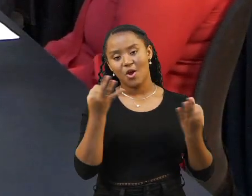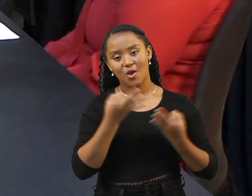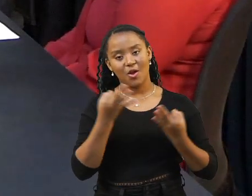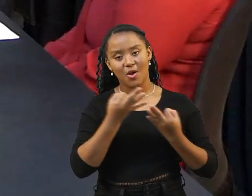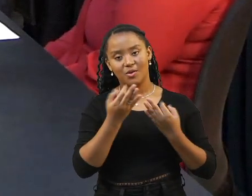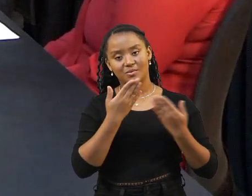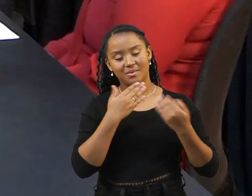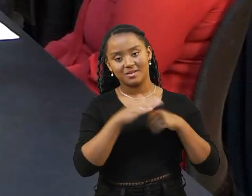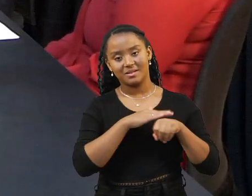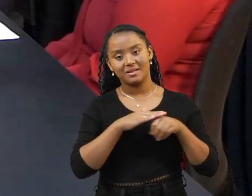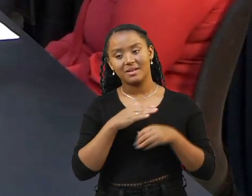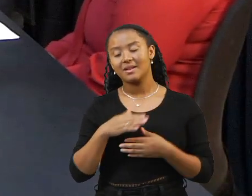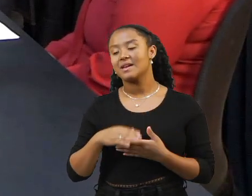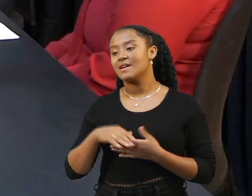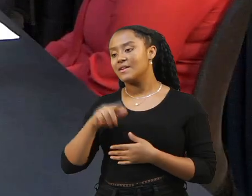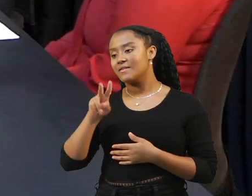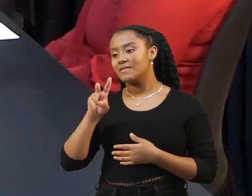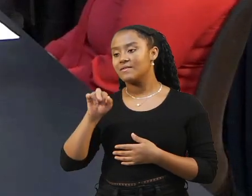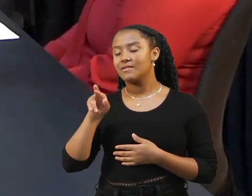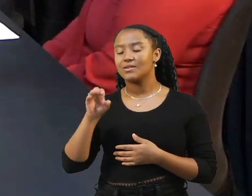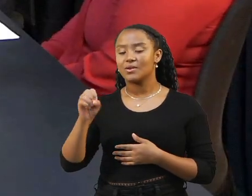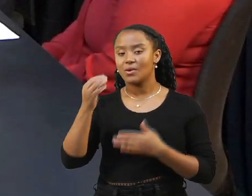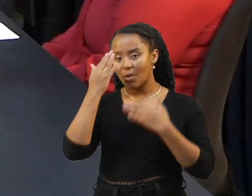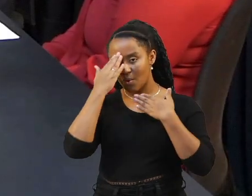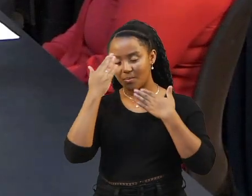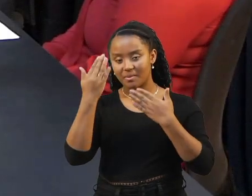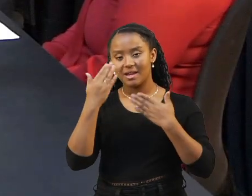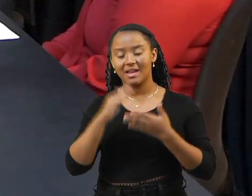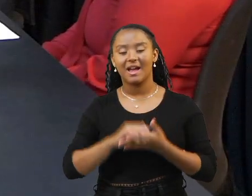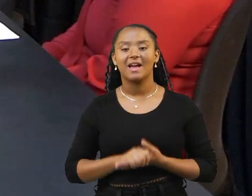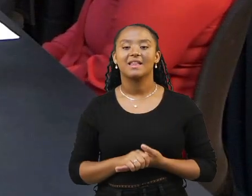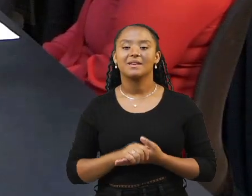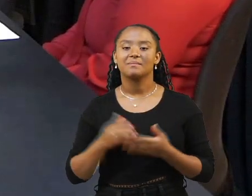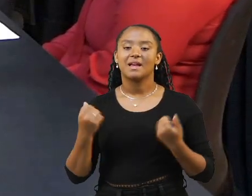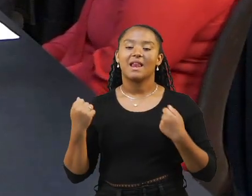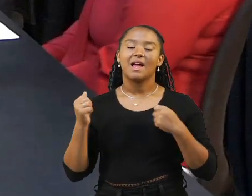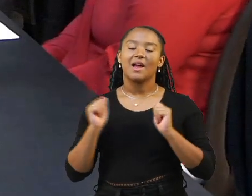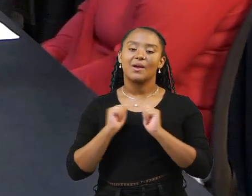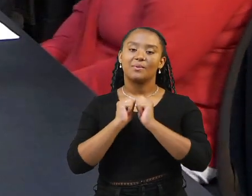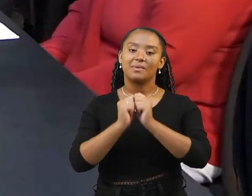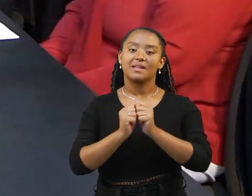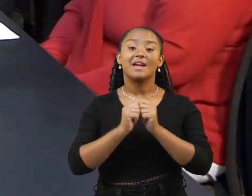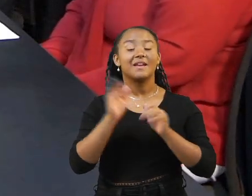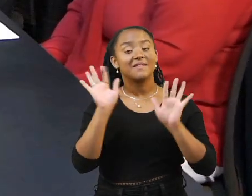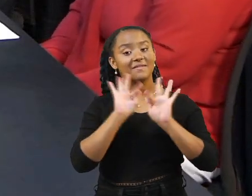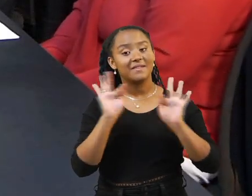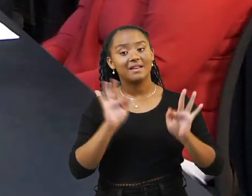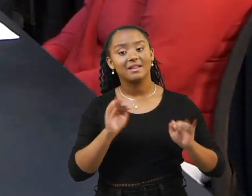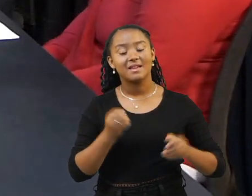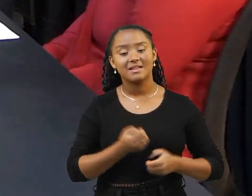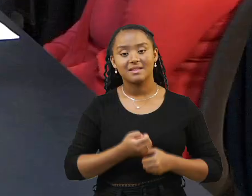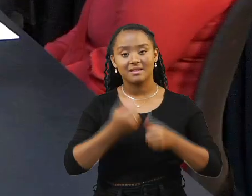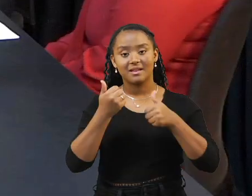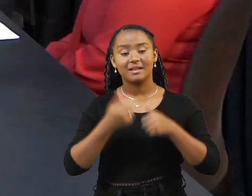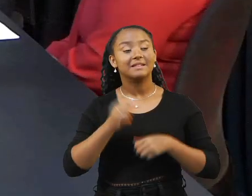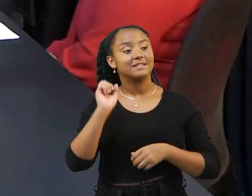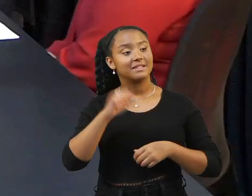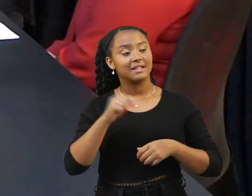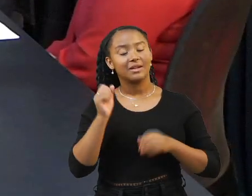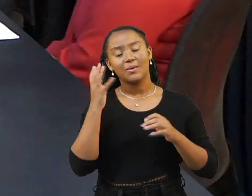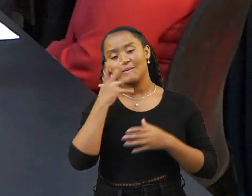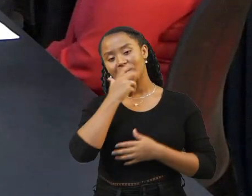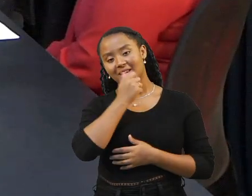Foi ótimo nosso bate-papo. Vitor Hugo, obrigada pela companhia. Josi, Feliz Ano Novo. feliz